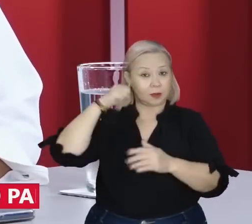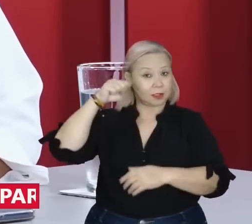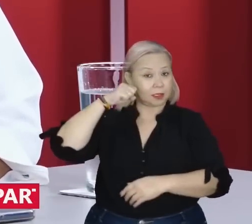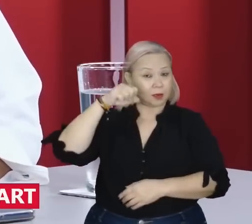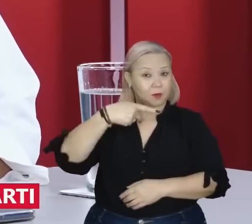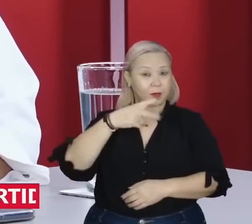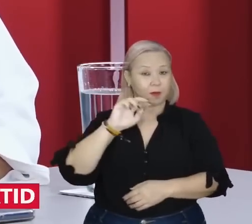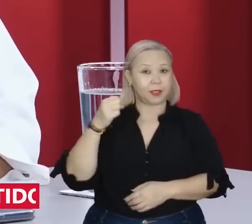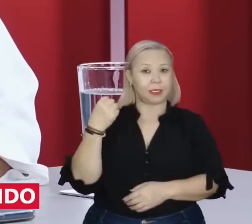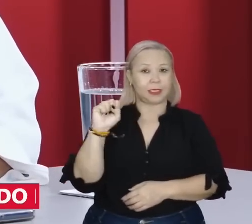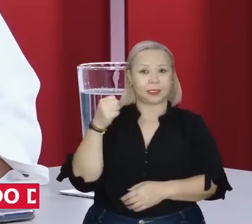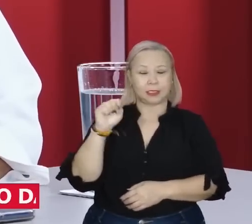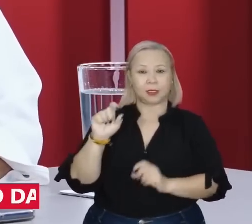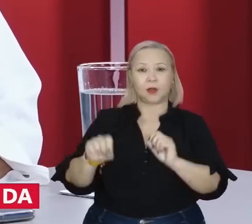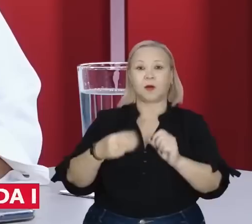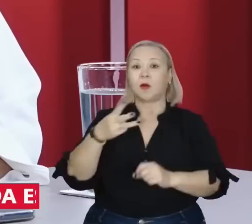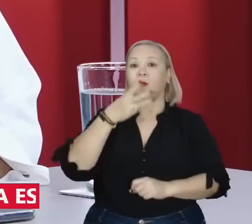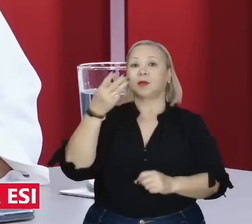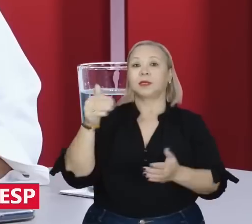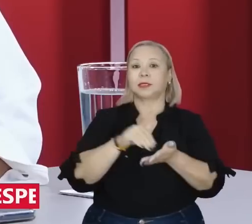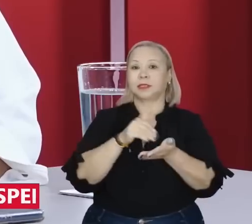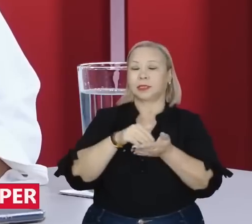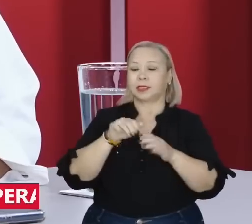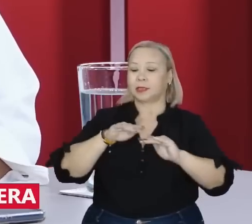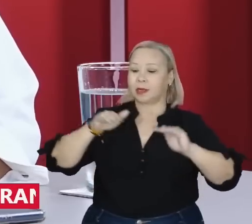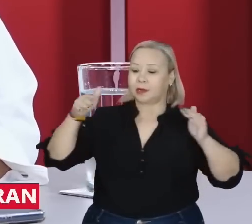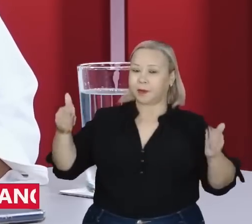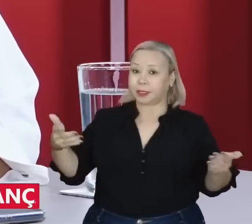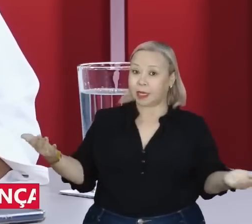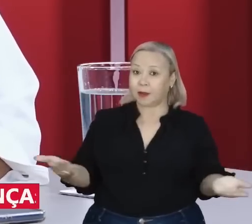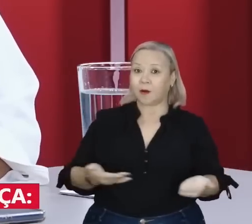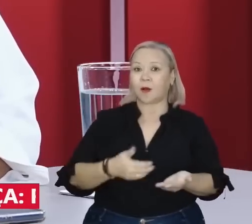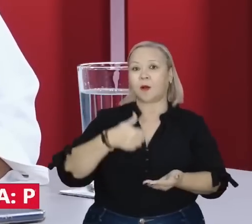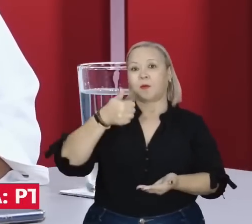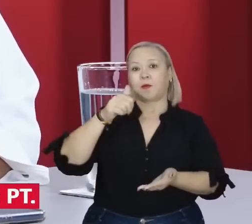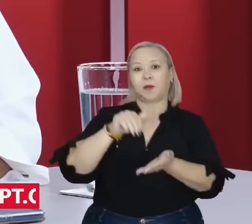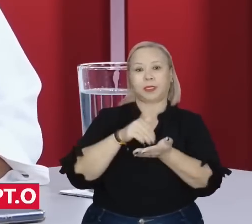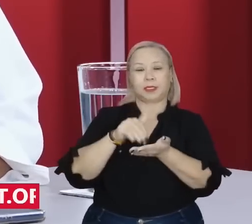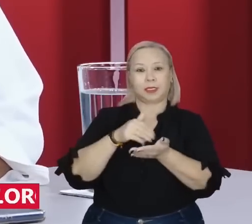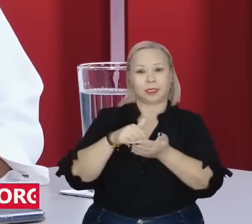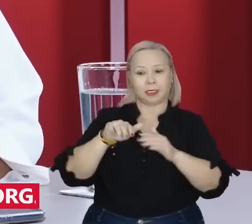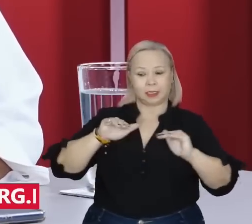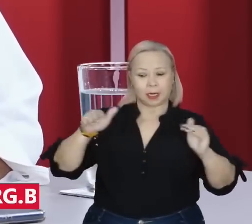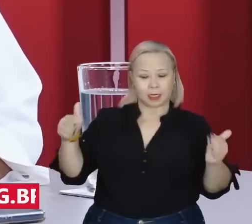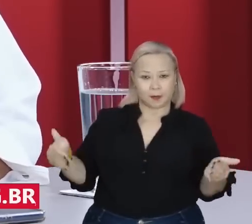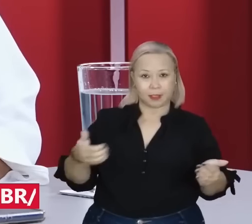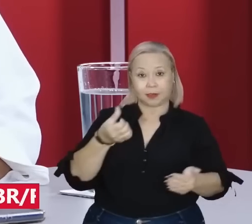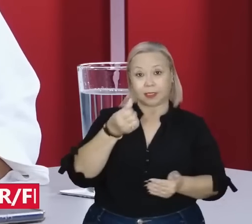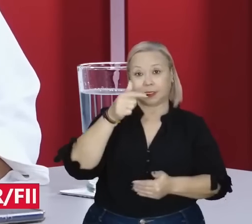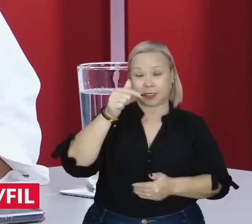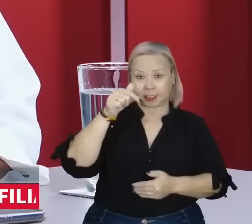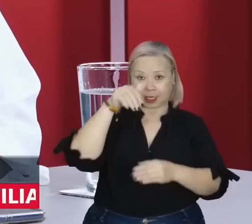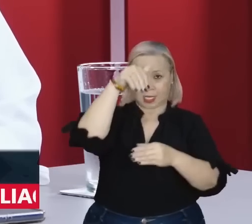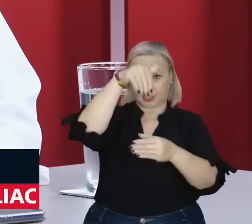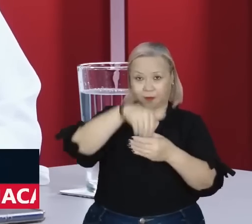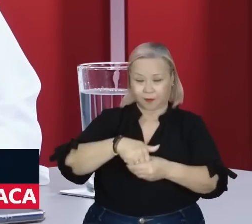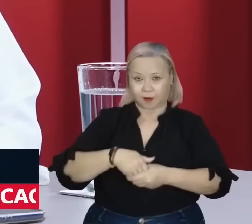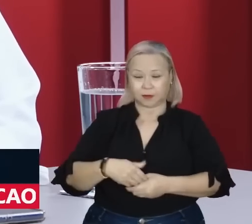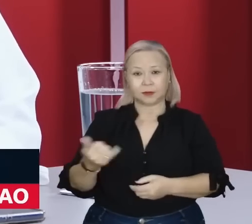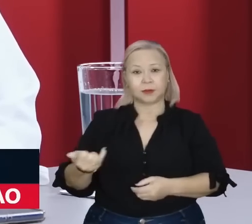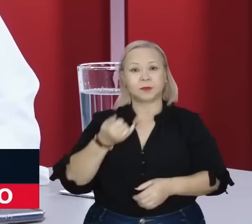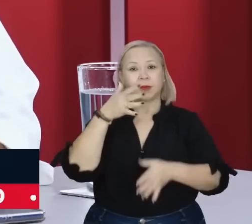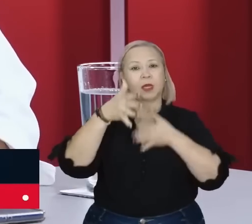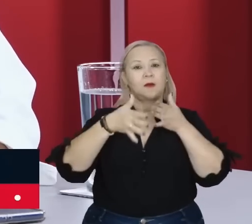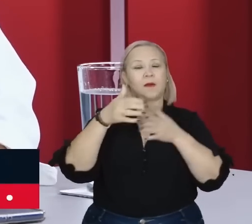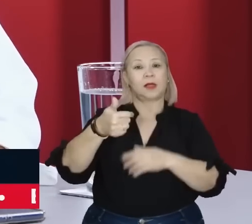de Sergipe, foi terceiro secretário da mesa e agora primeiro secretário da mesa com 67 votos. Importante dizer, é